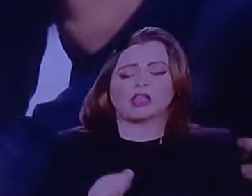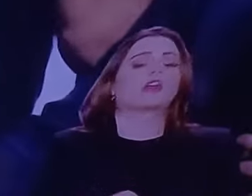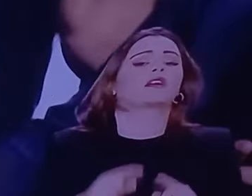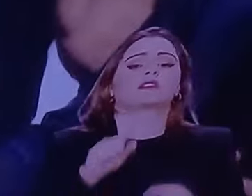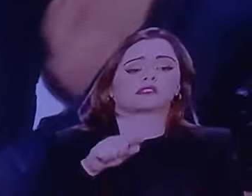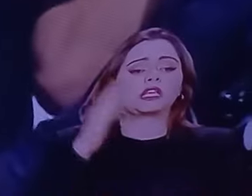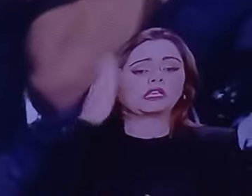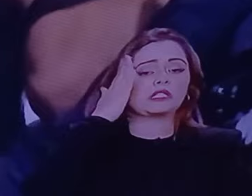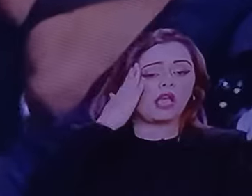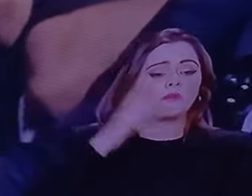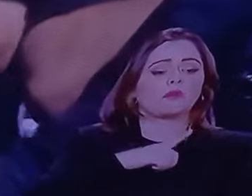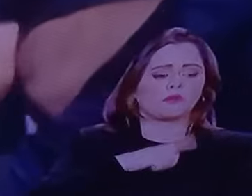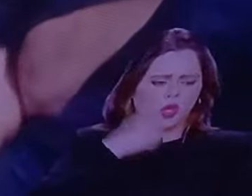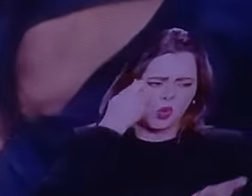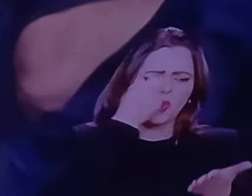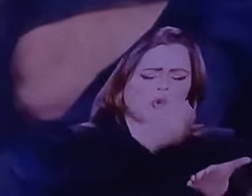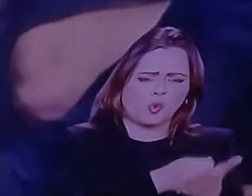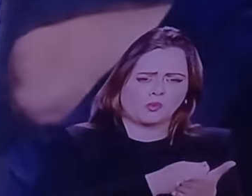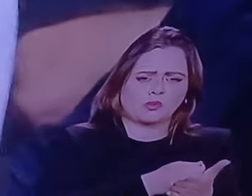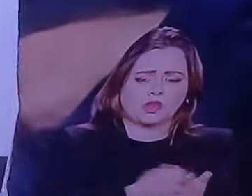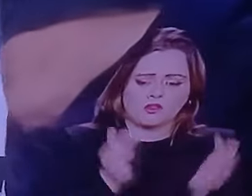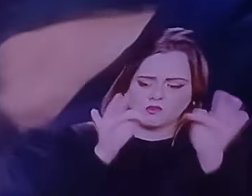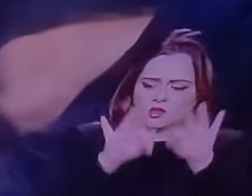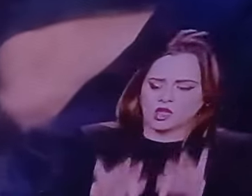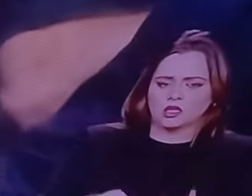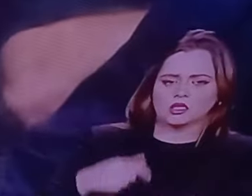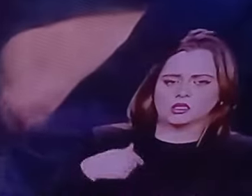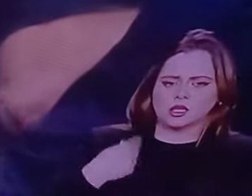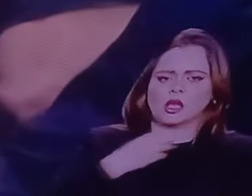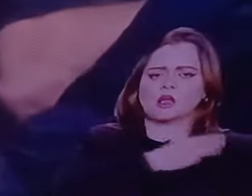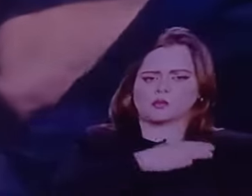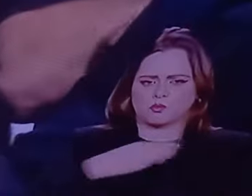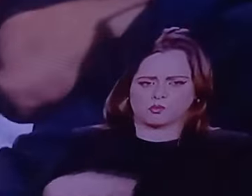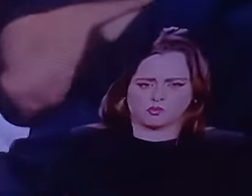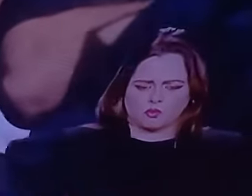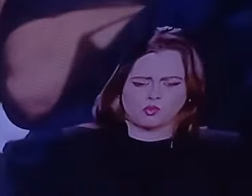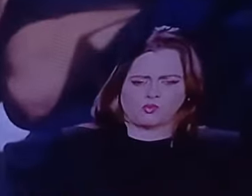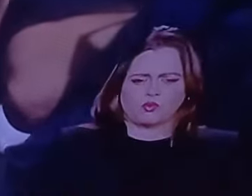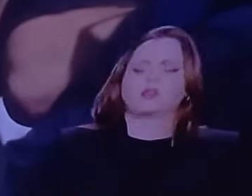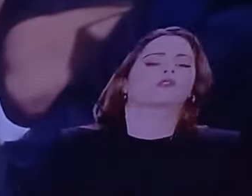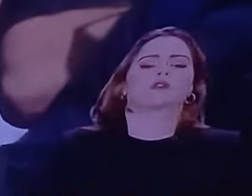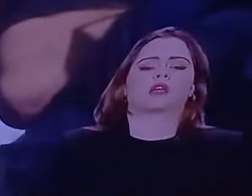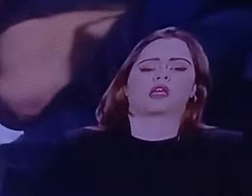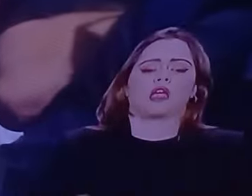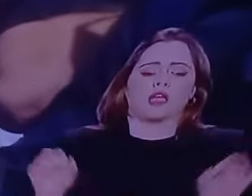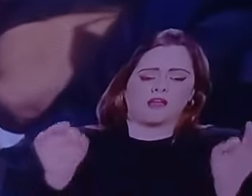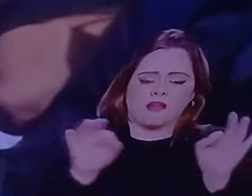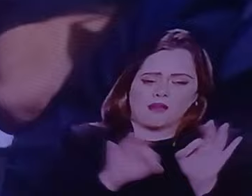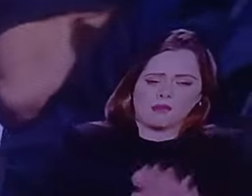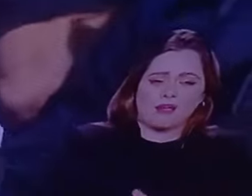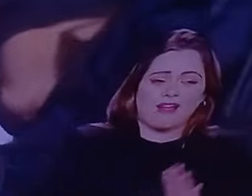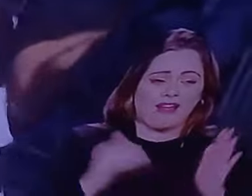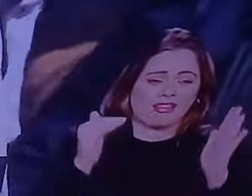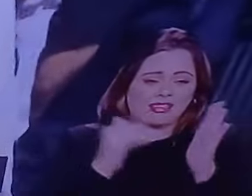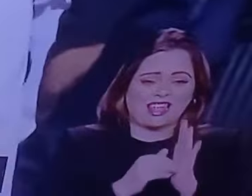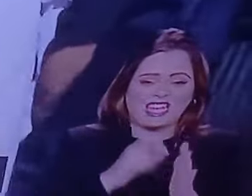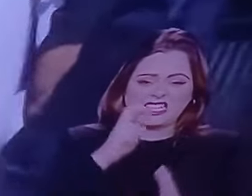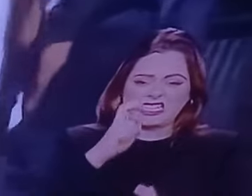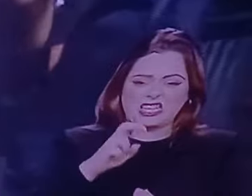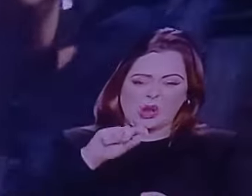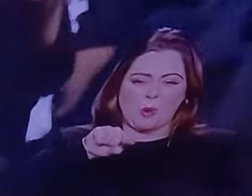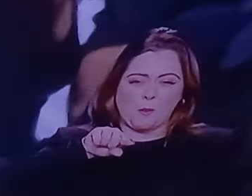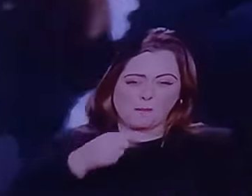com vocês de, ao terminar o meu mandato, a gente ter isenção até